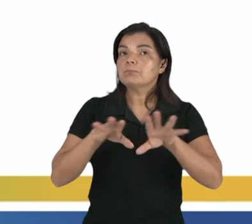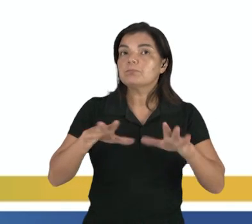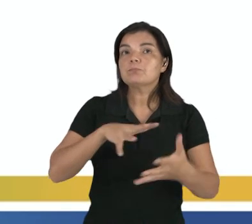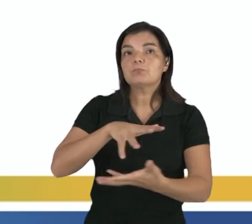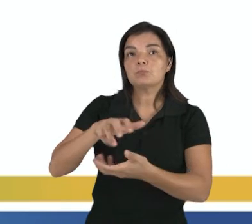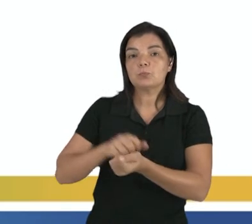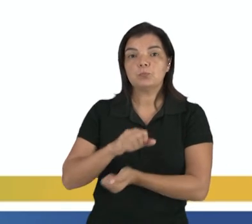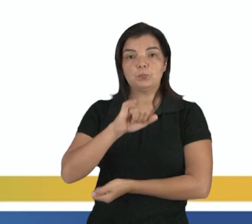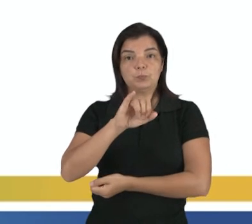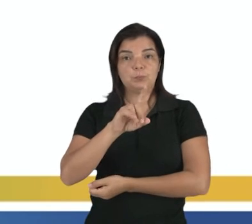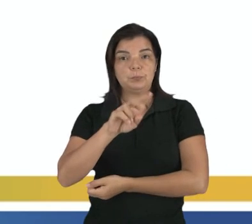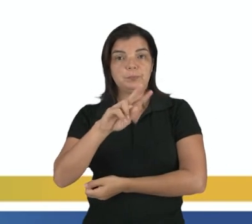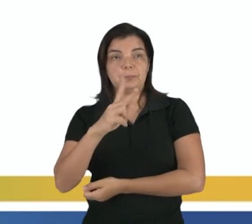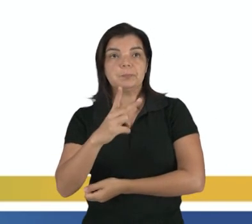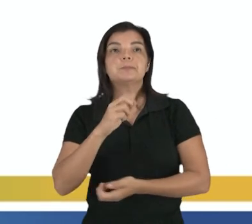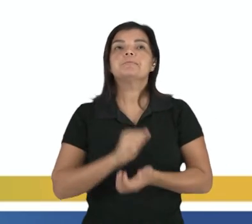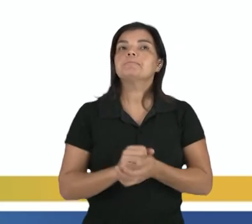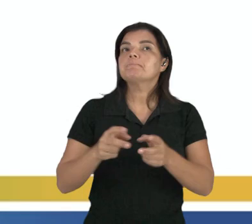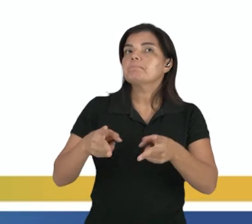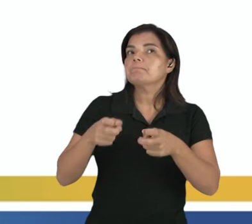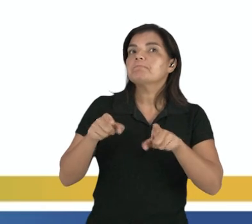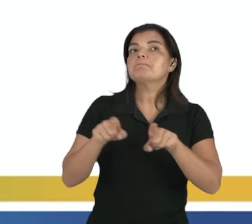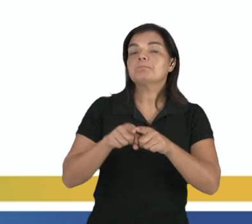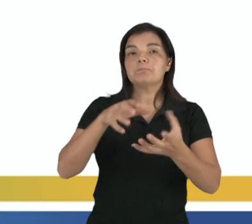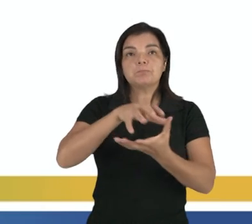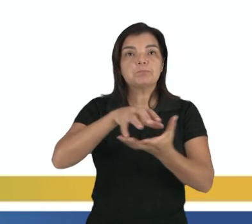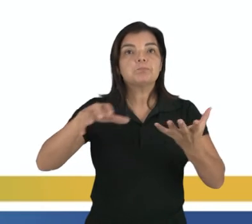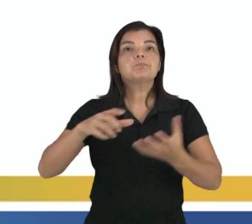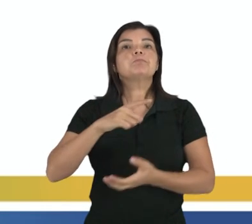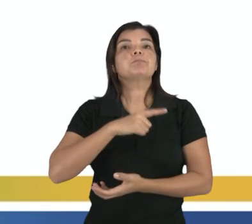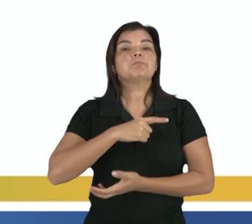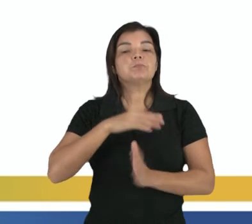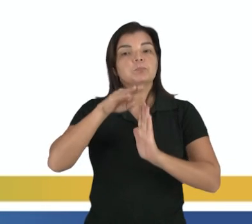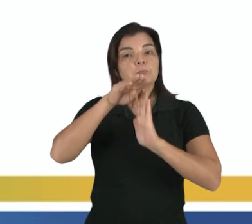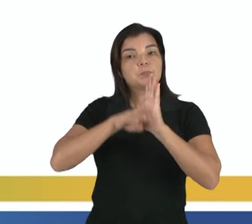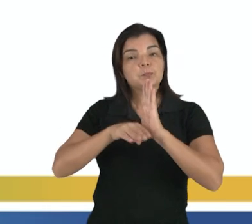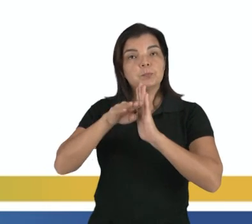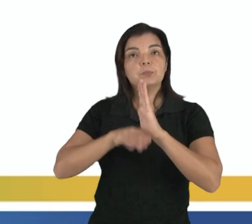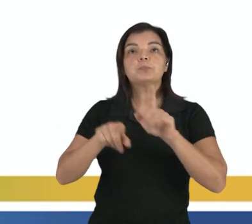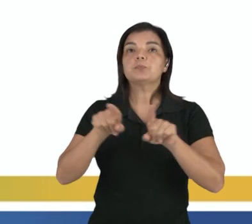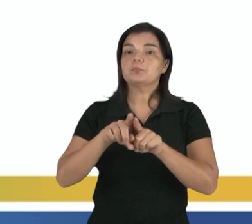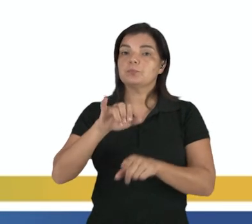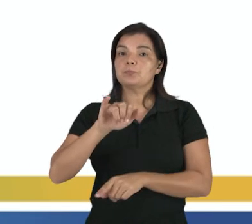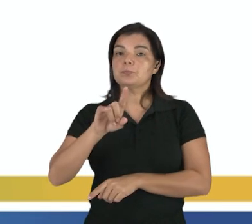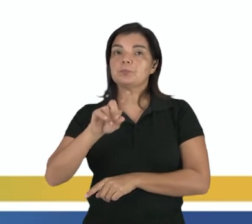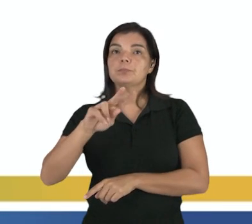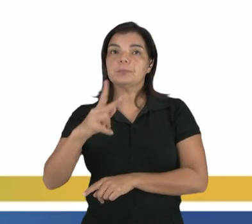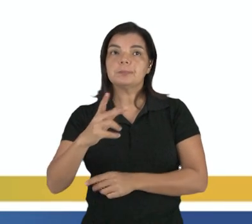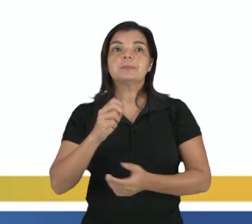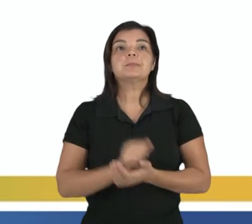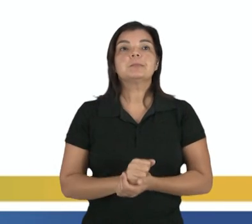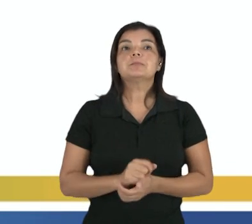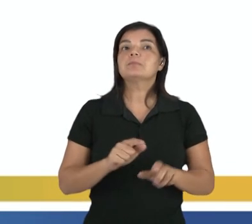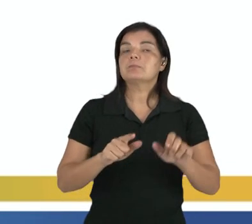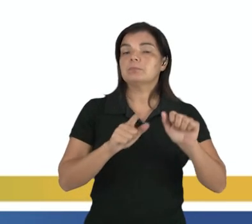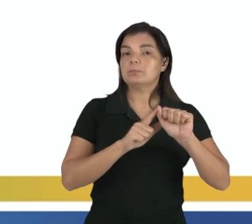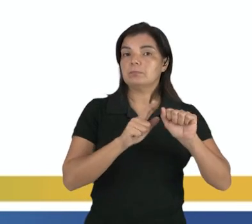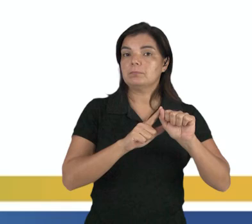espacial do IDH no mundo, percebe-se que o continente que possui os menores valores de IDH no cenário mundial